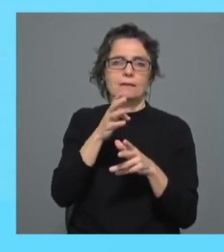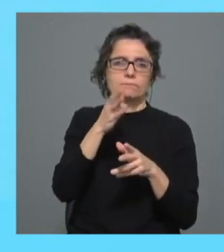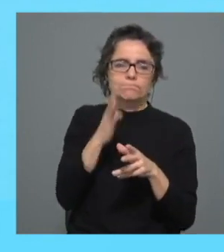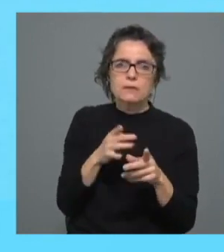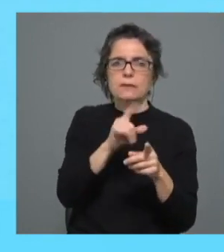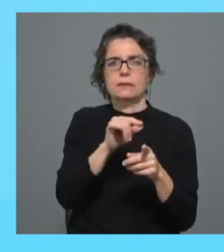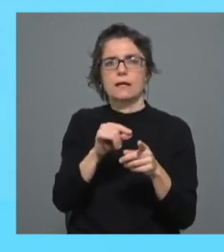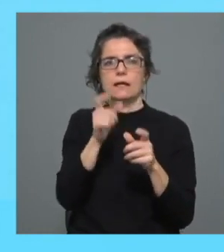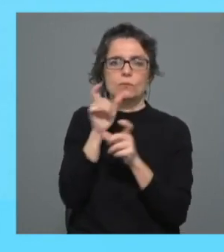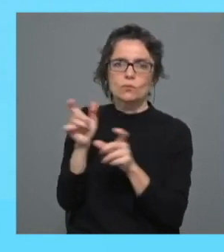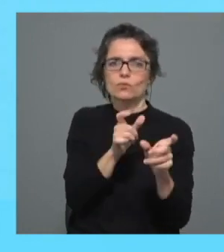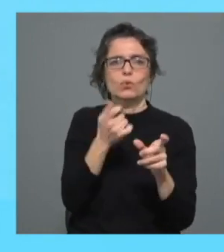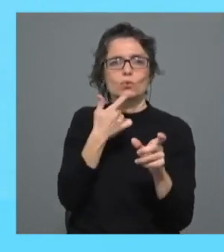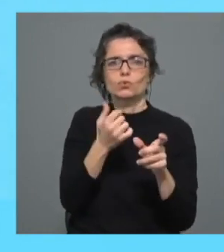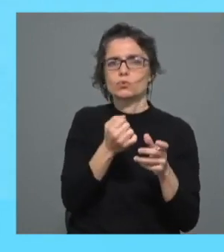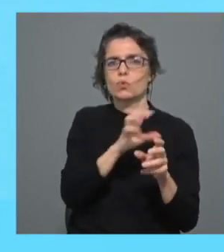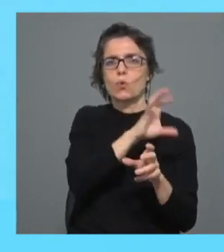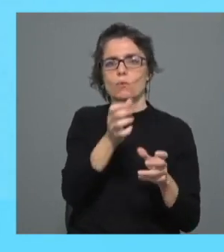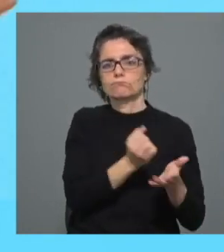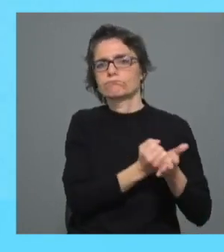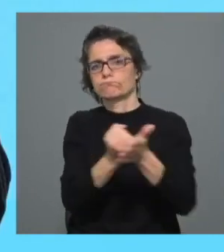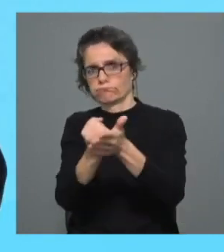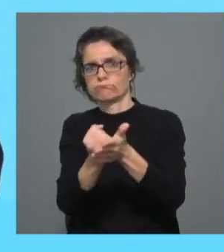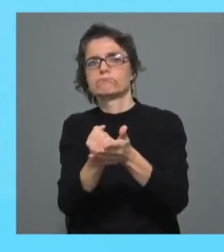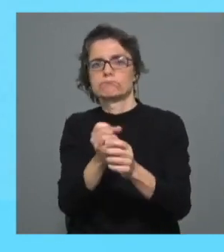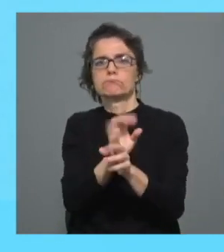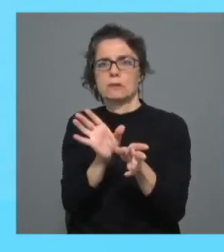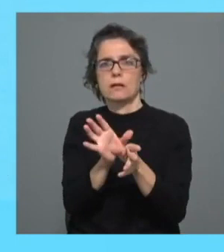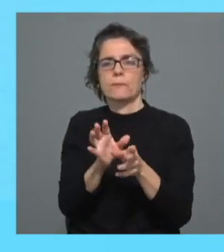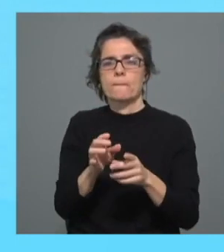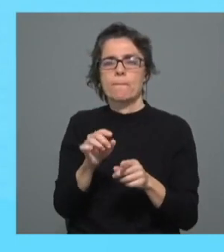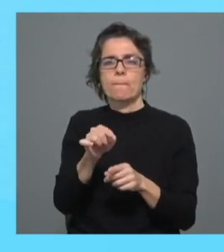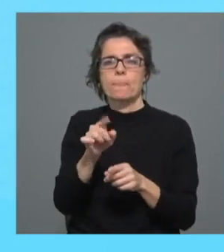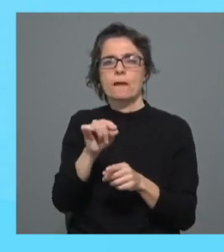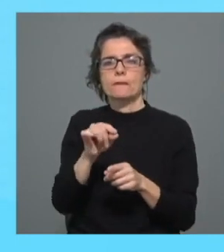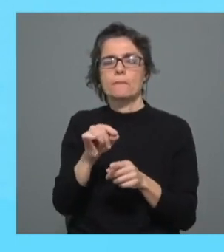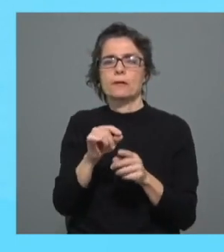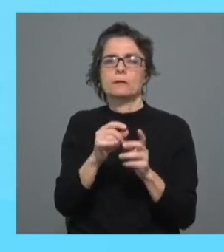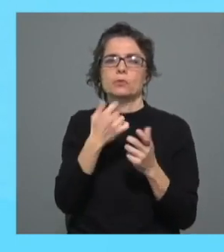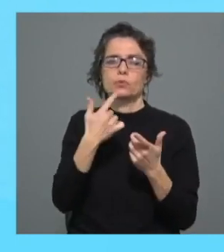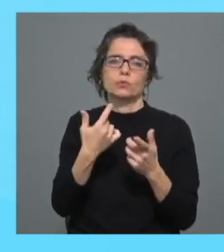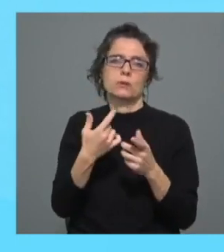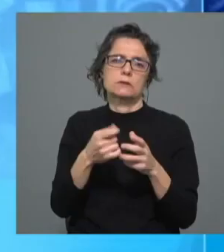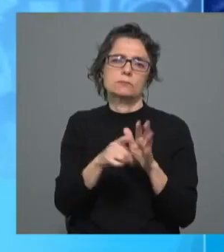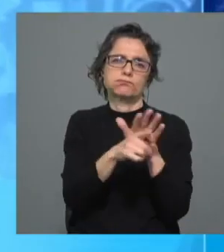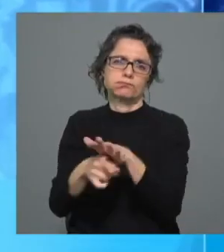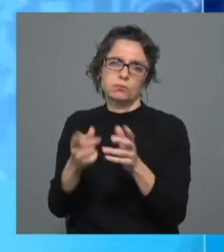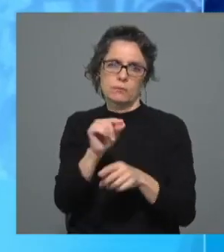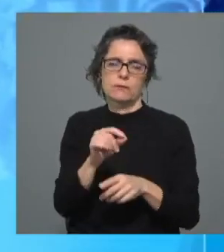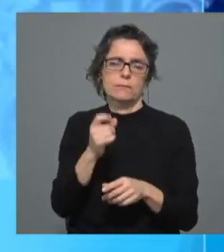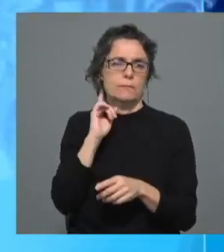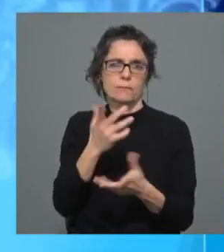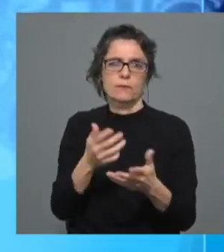batalha e também em estoques logísticos. Tem-se falado muito, e é verdade, na questão das munições. Isso para travar